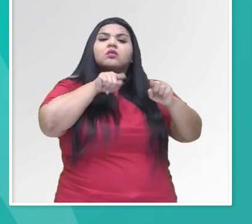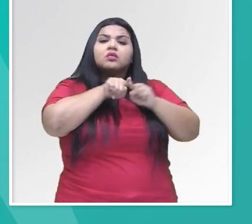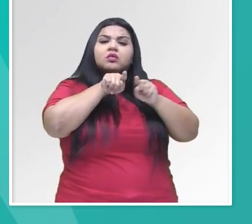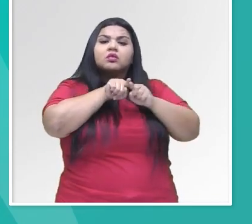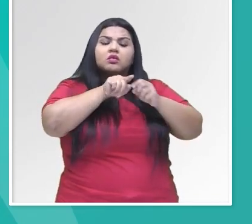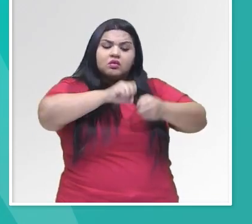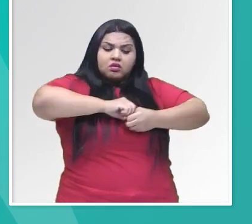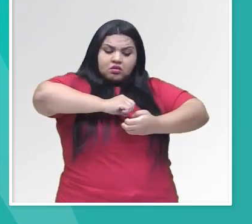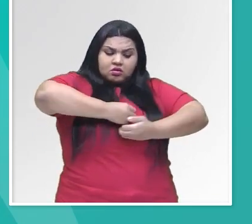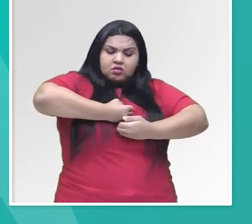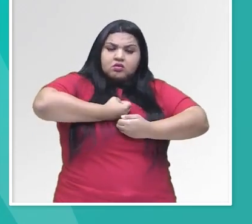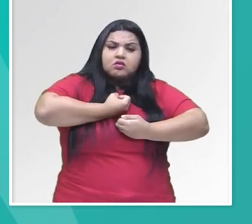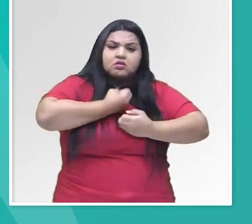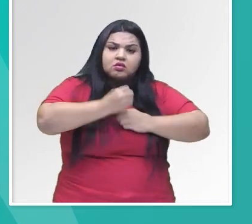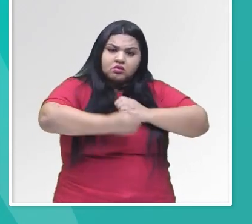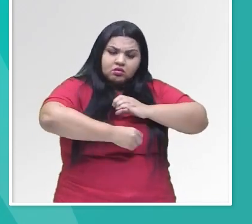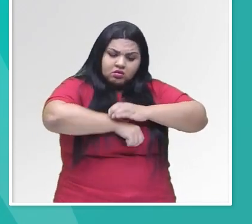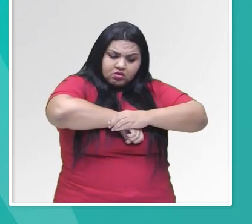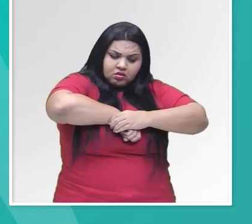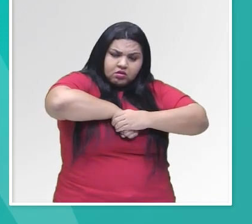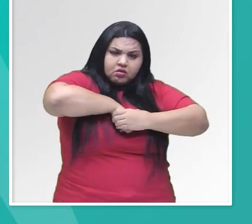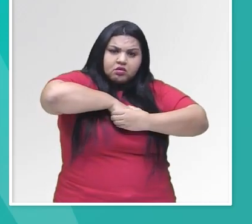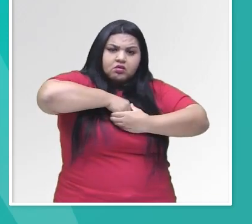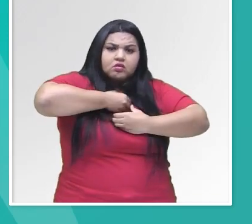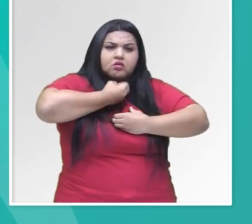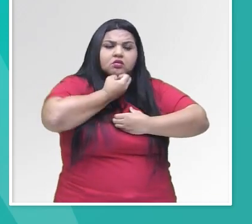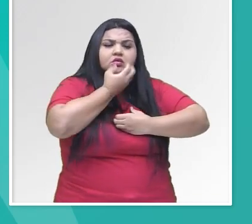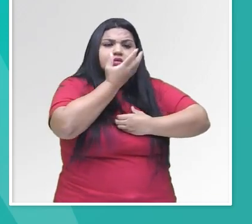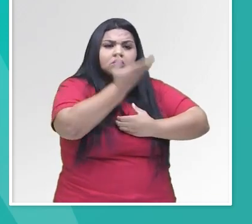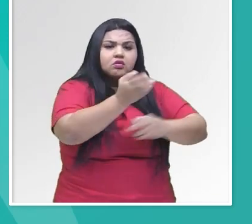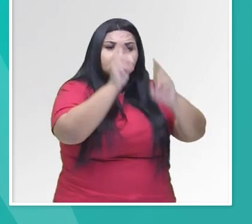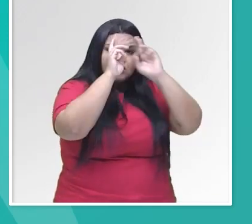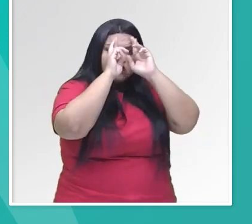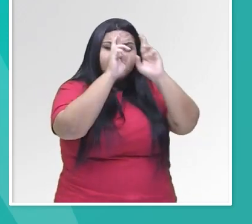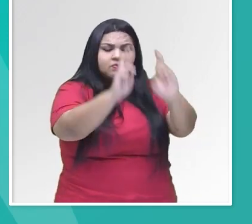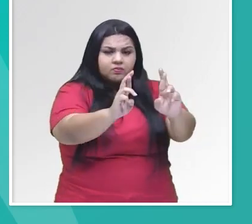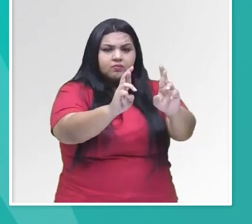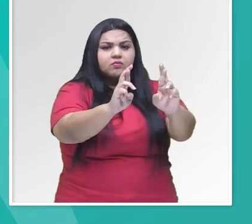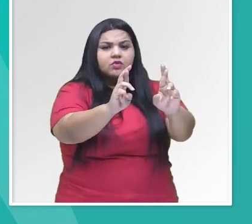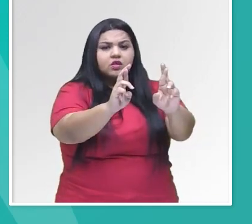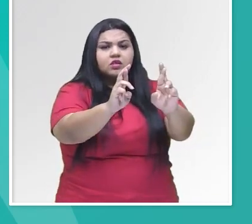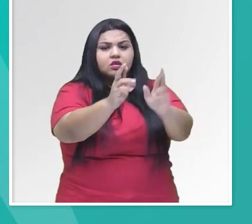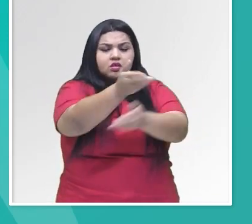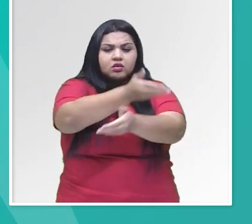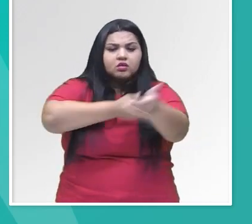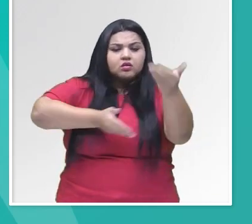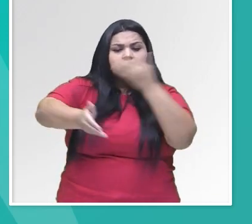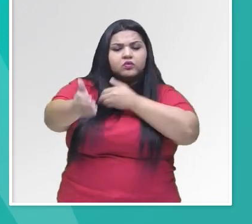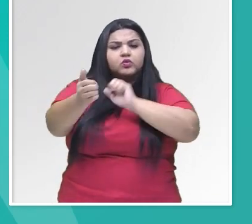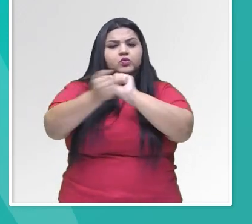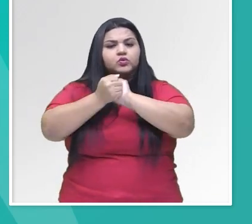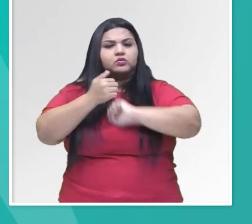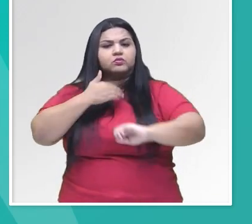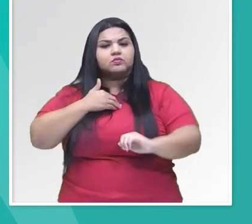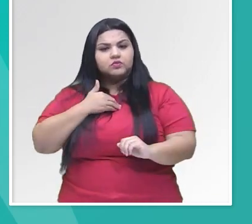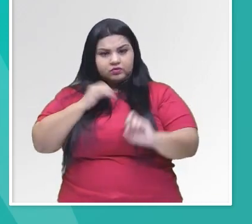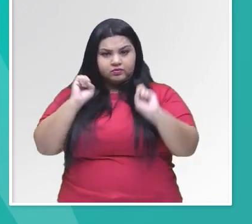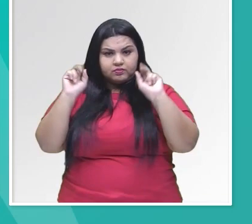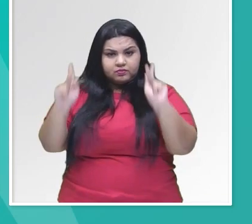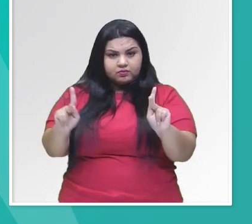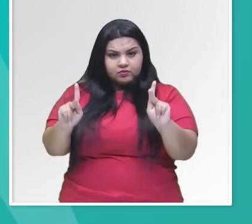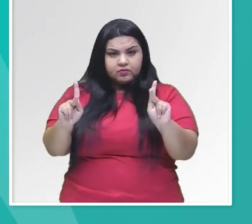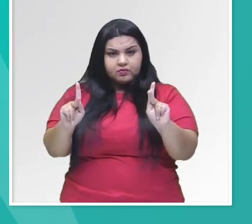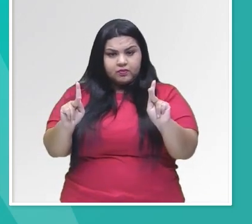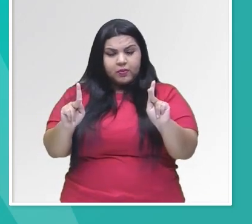vou externar essa atitude respeitando o outro que convive comigo. Ok?